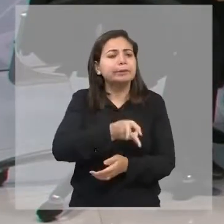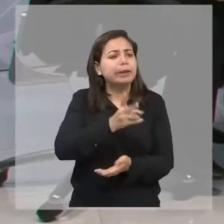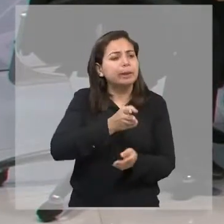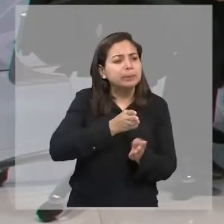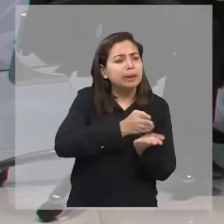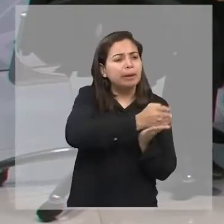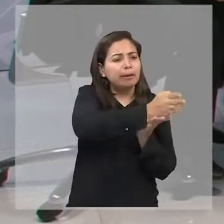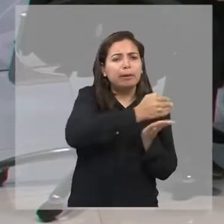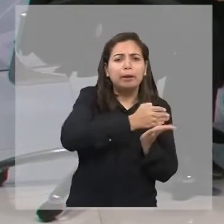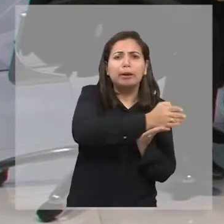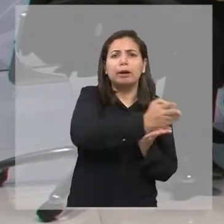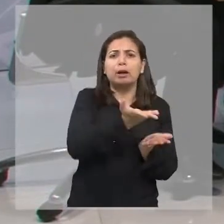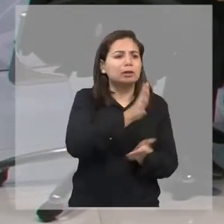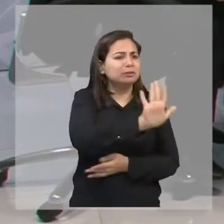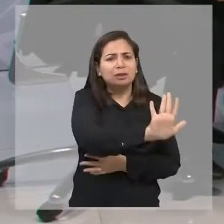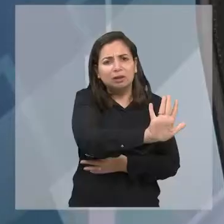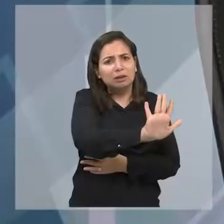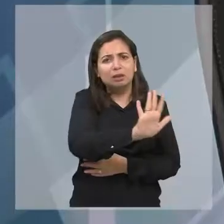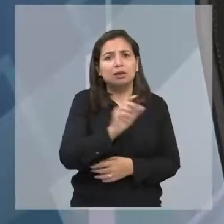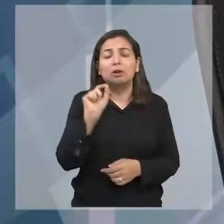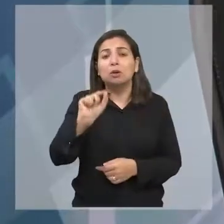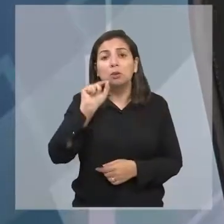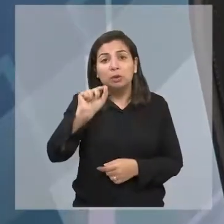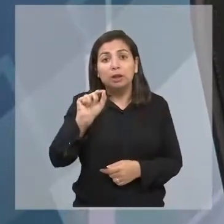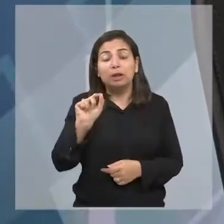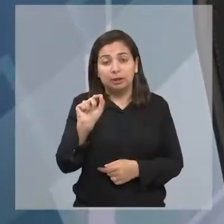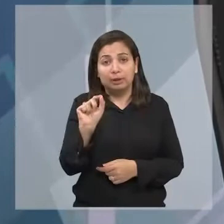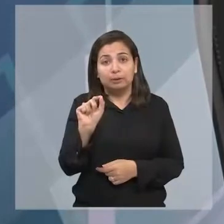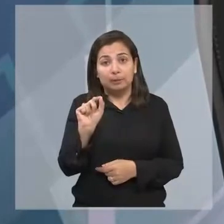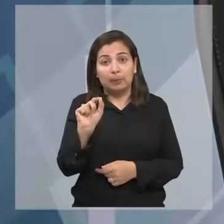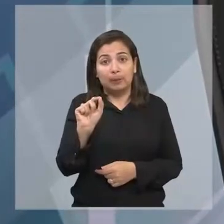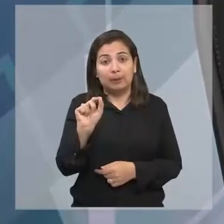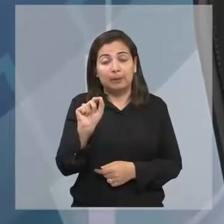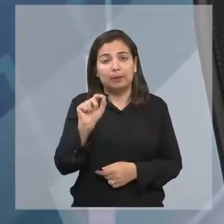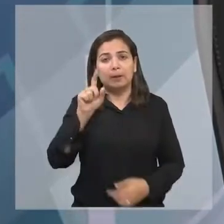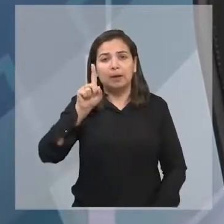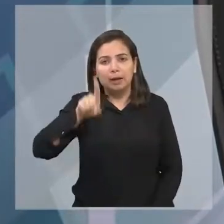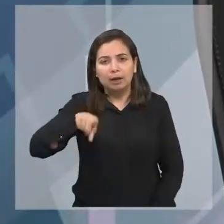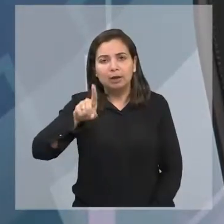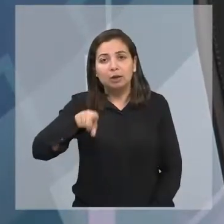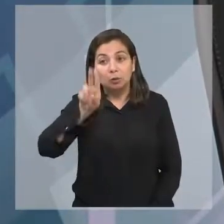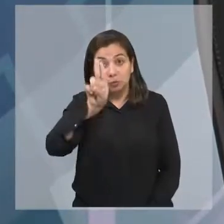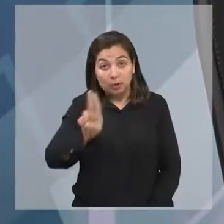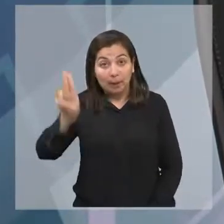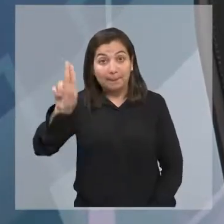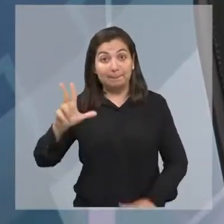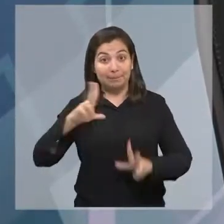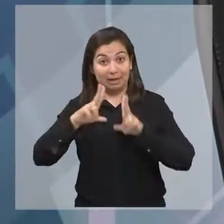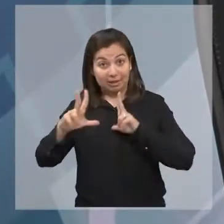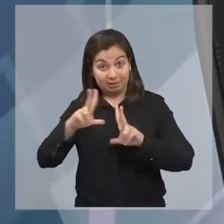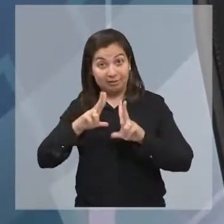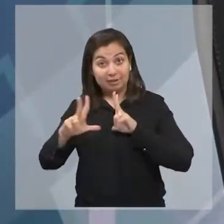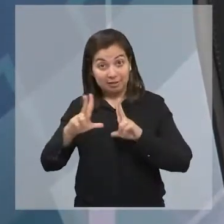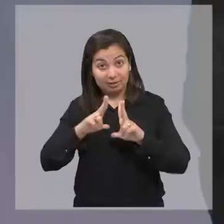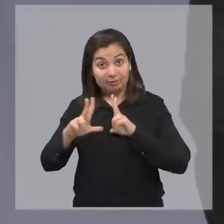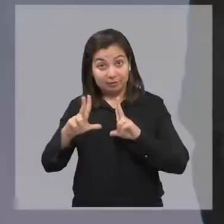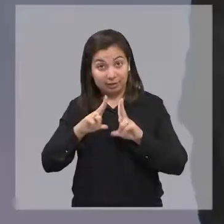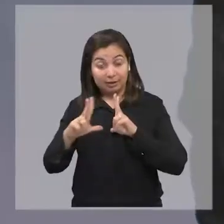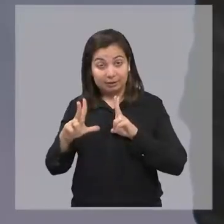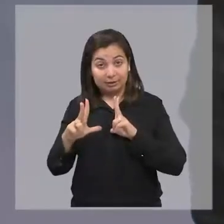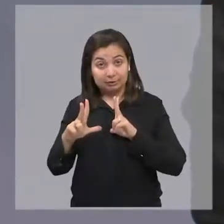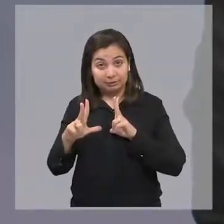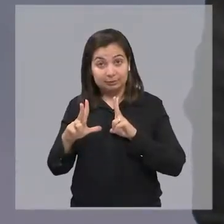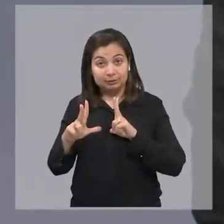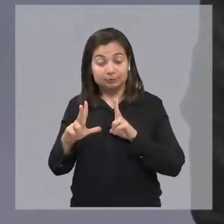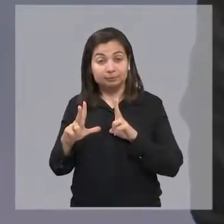Não é? Então, se você não tiver. O museu pegou fogo da universidade. Universidade privada. A USP quebrou,